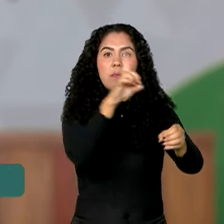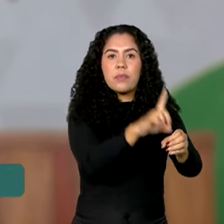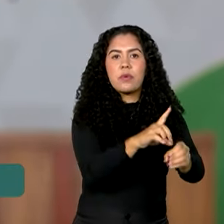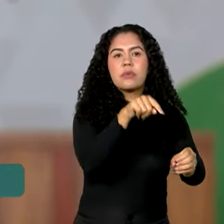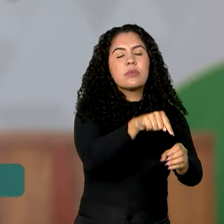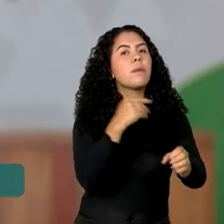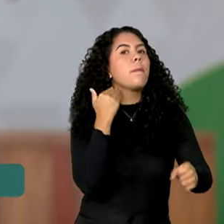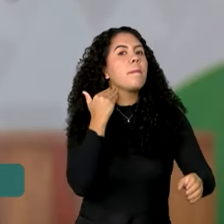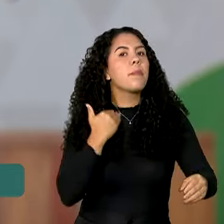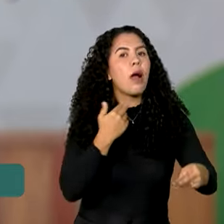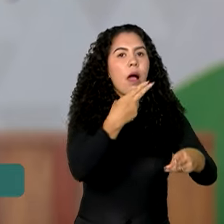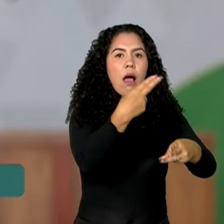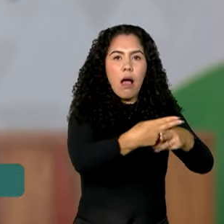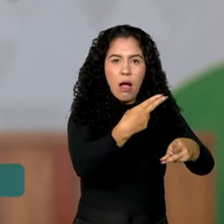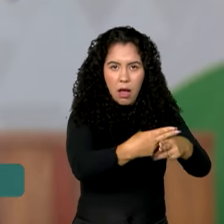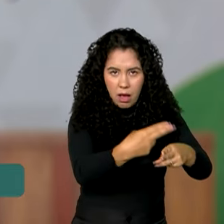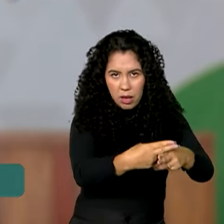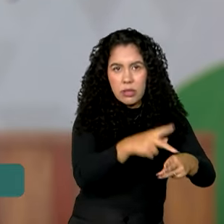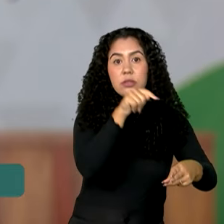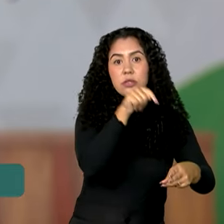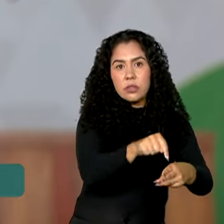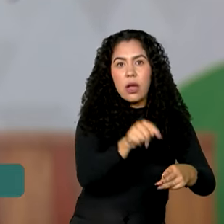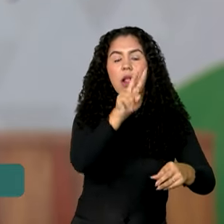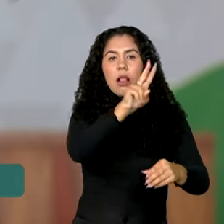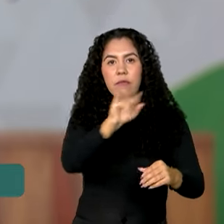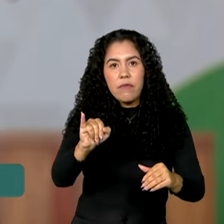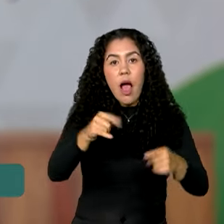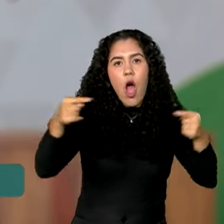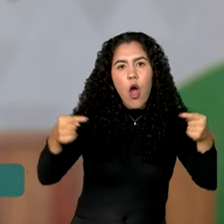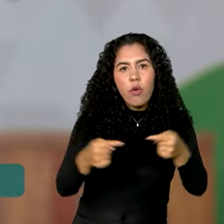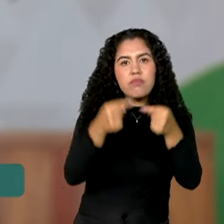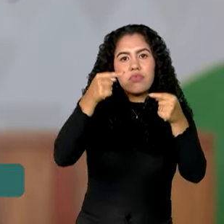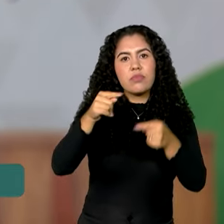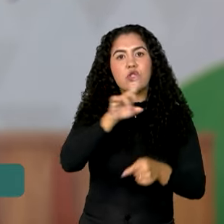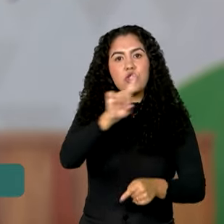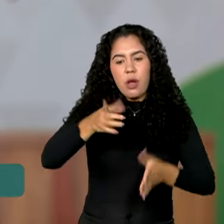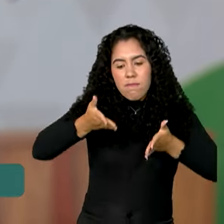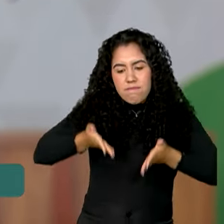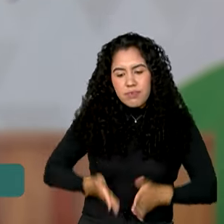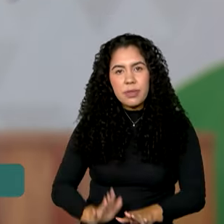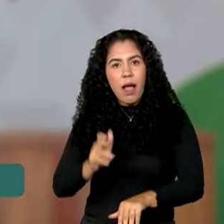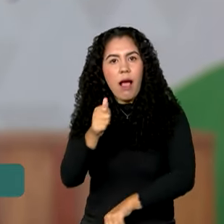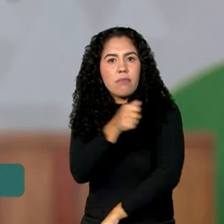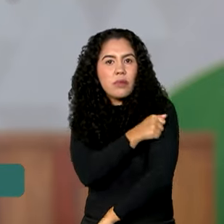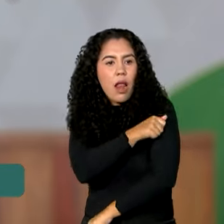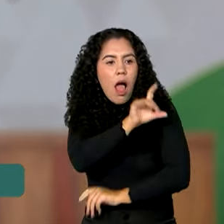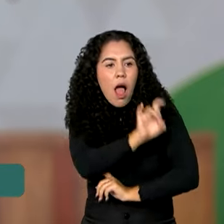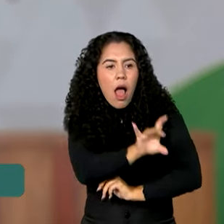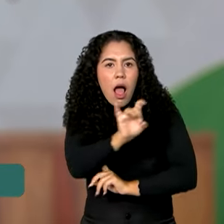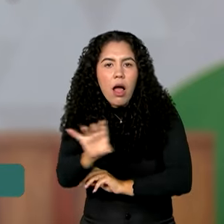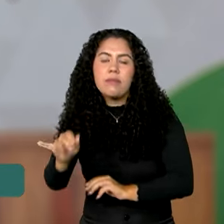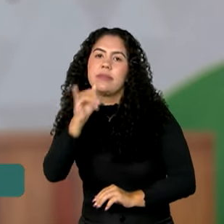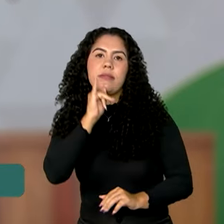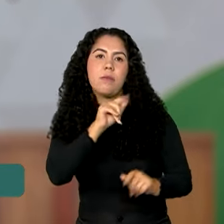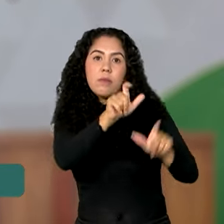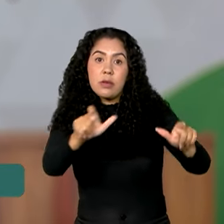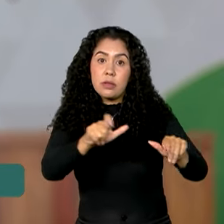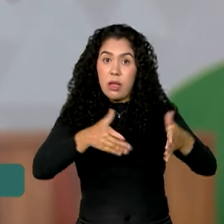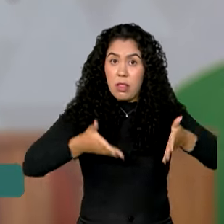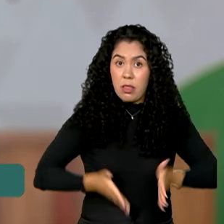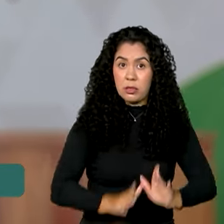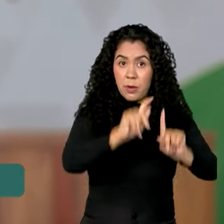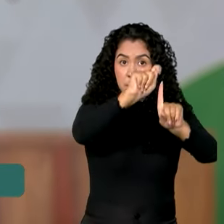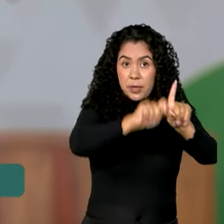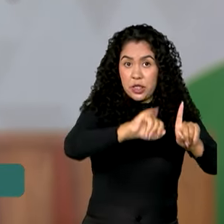O pagamento será escalonado conforme o mês de nascimento dos alunos. Os que nasceram em janeiro e